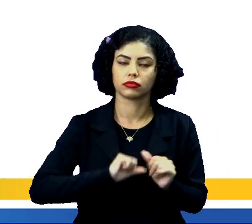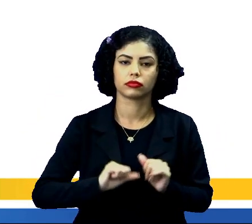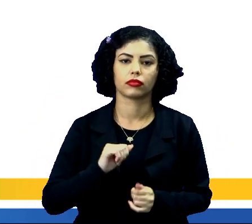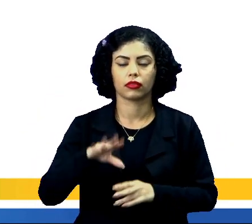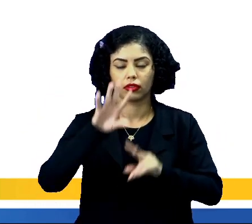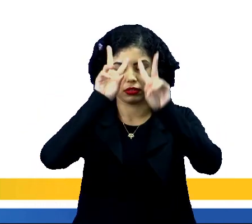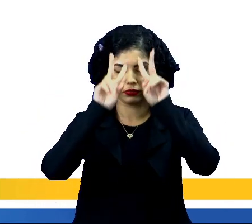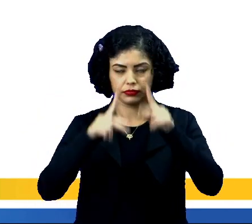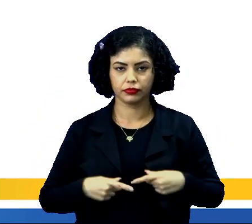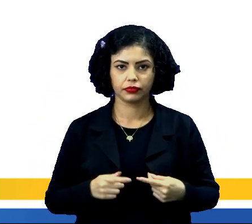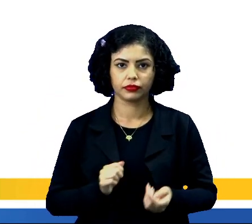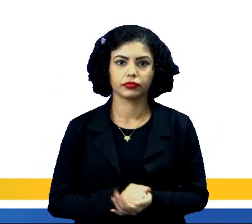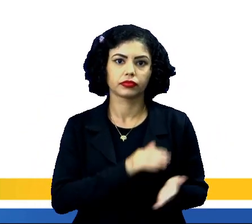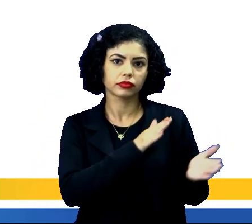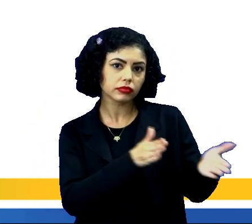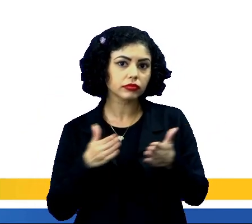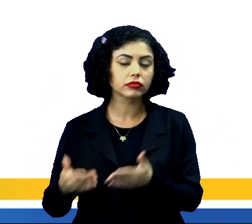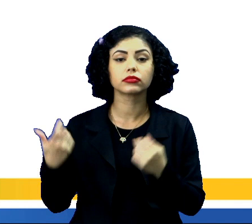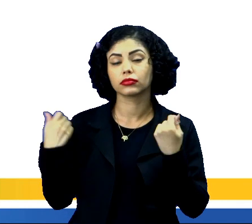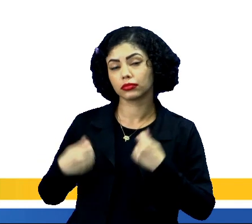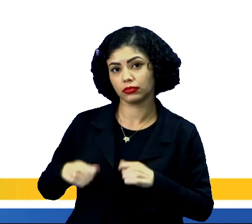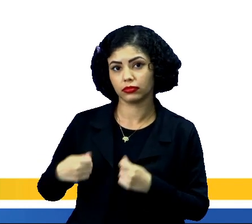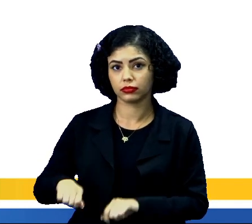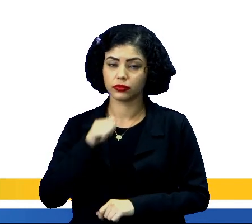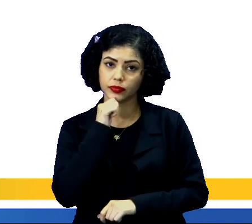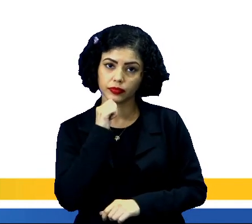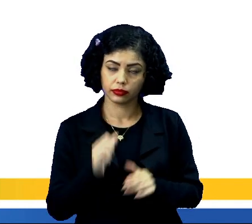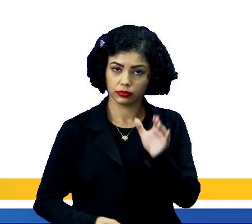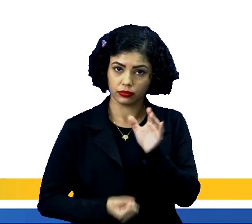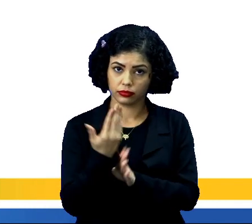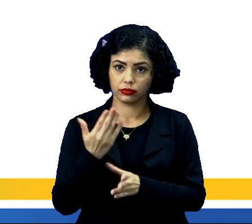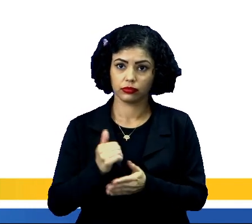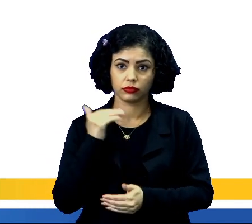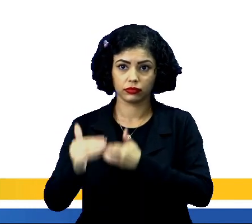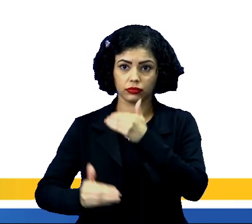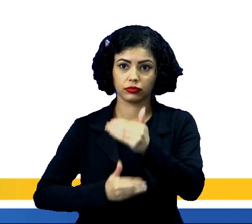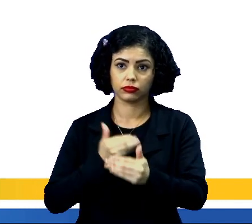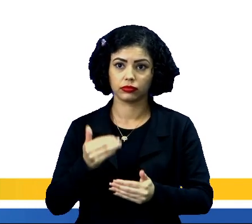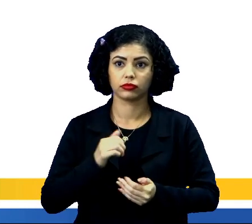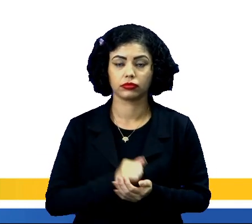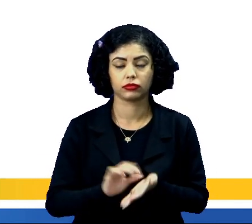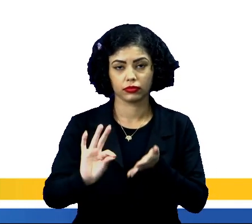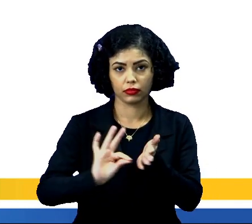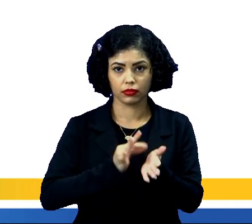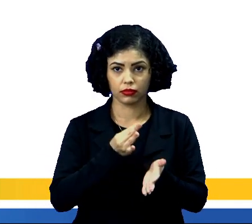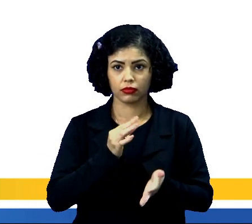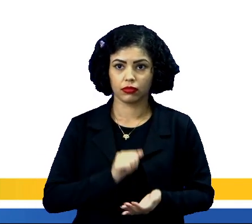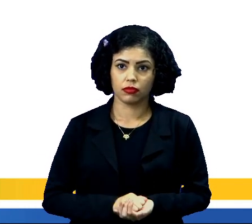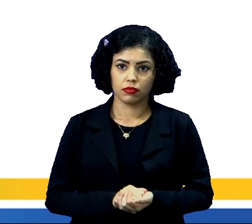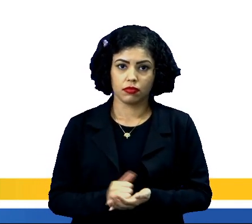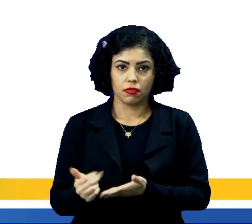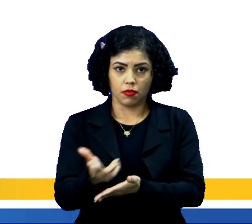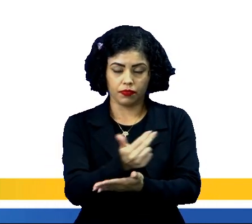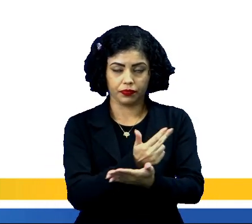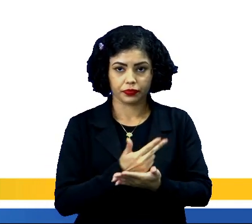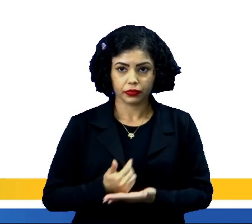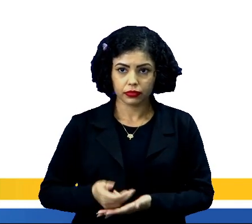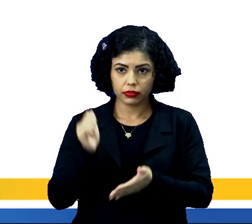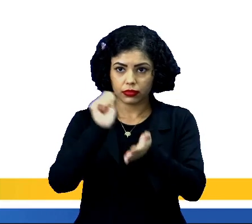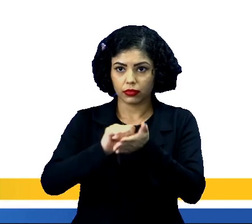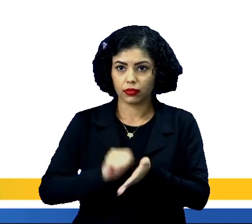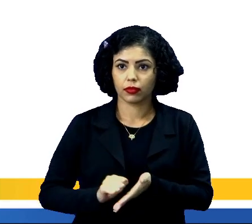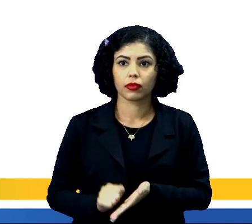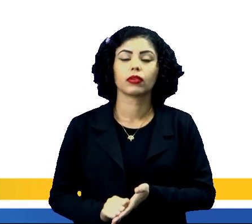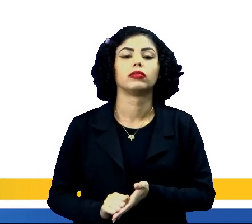aí pelo homem. A partir dessa necessidade, teve o início o processo de registros em forma de desenhos e